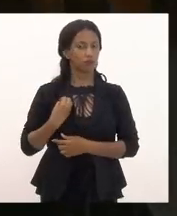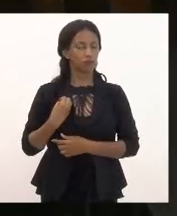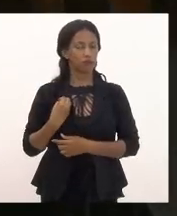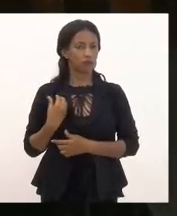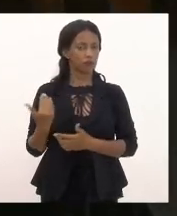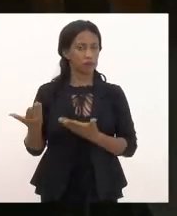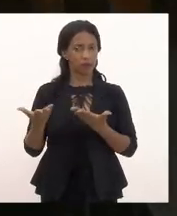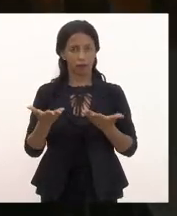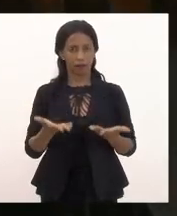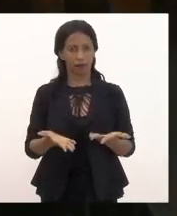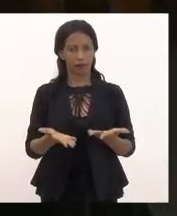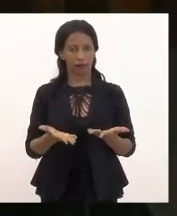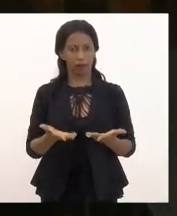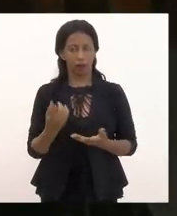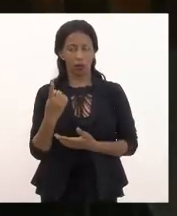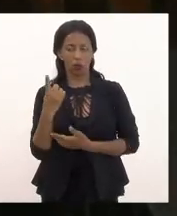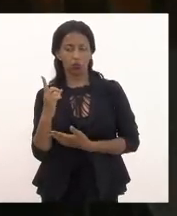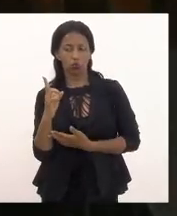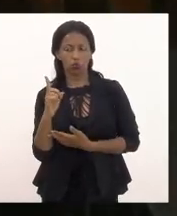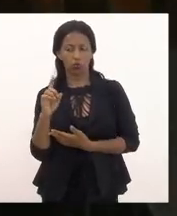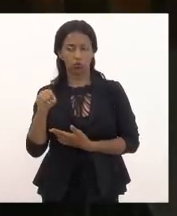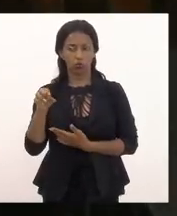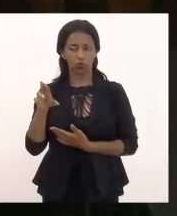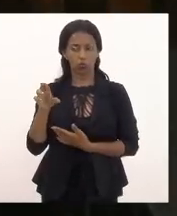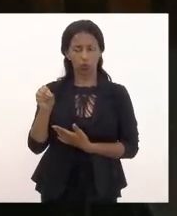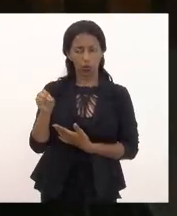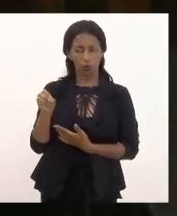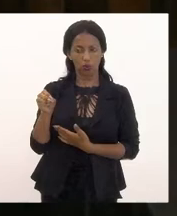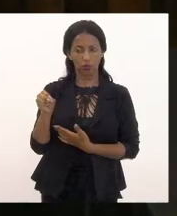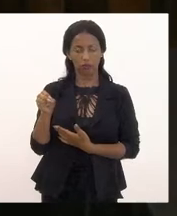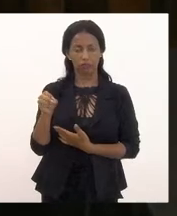cabe a um dono, cabe